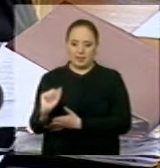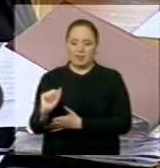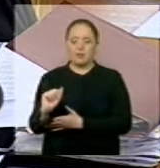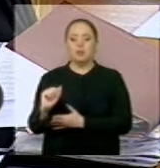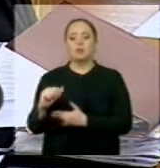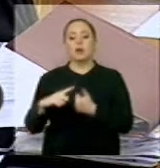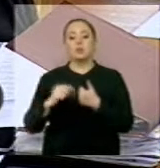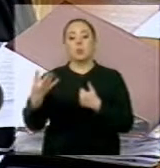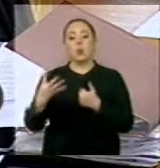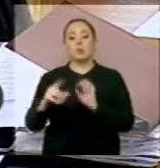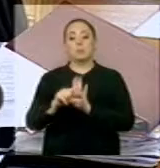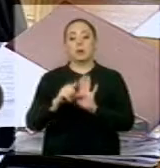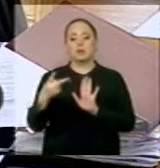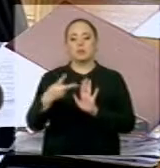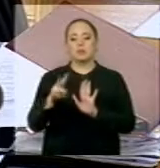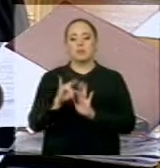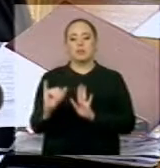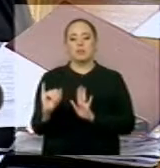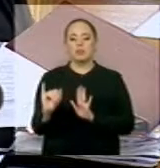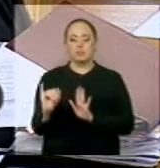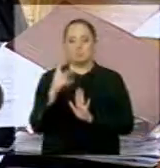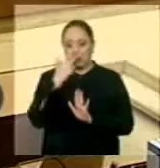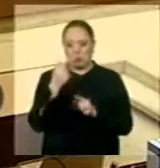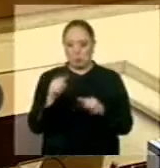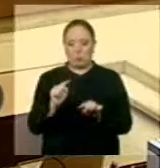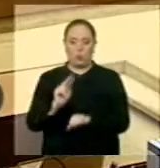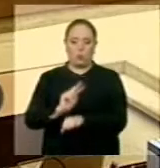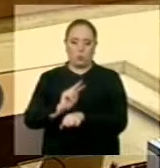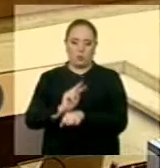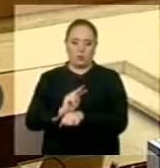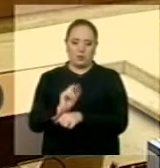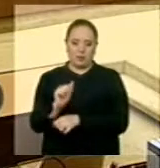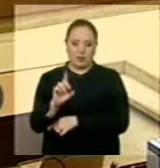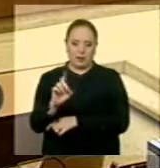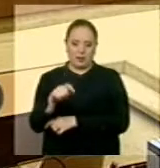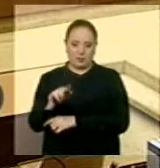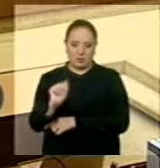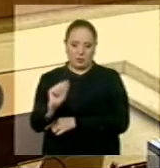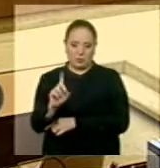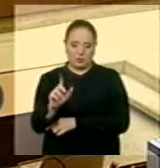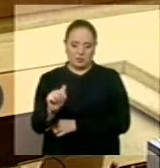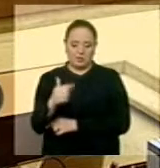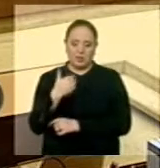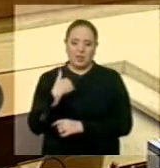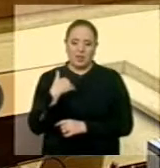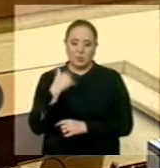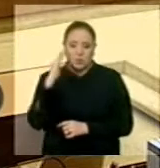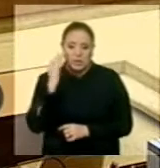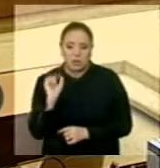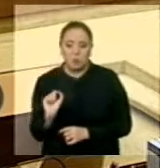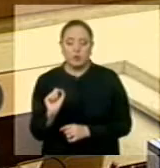parágrafo 2º, vai de encontro à proteção adequada, eu entendo que a